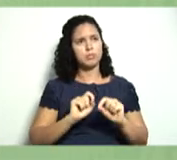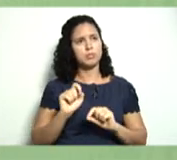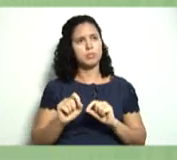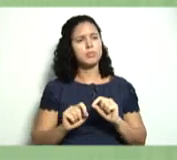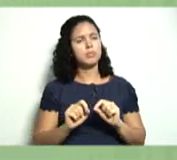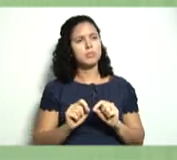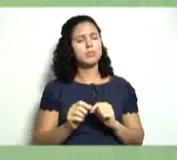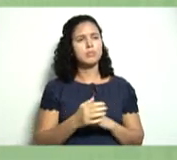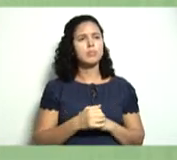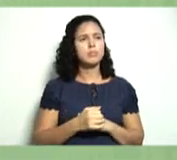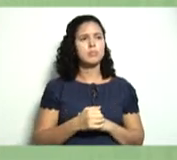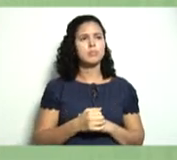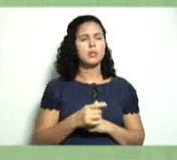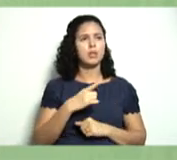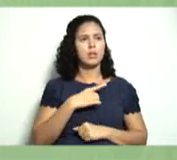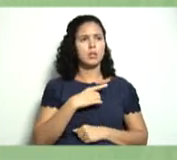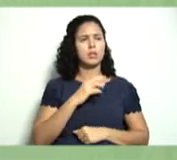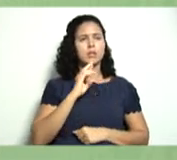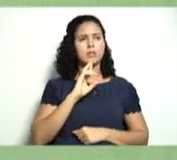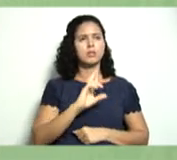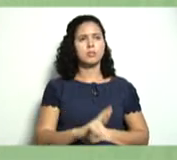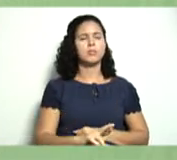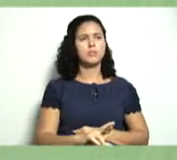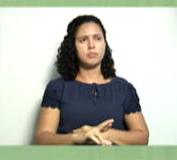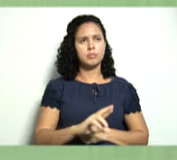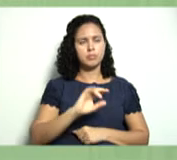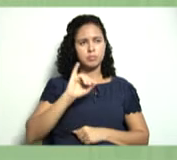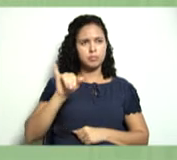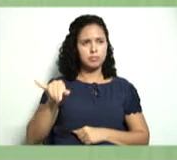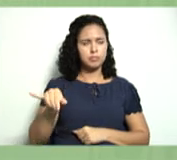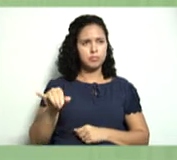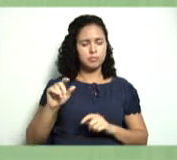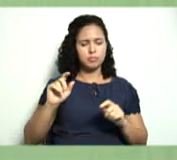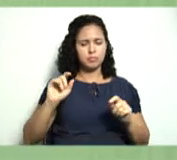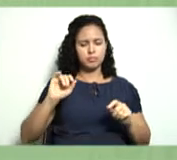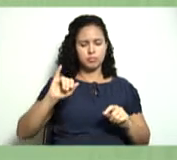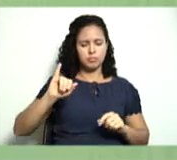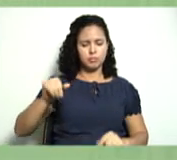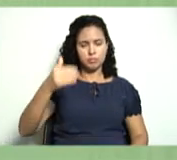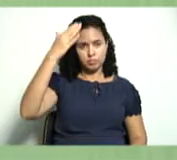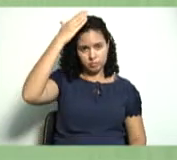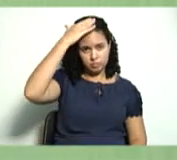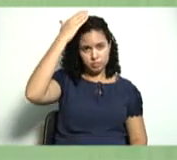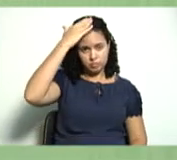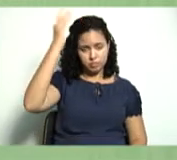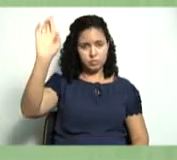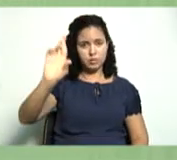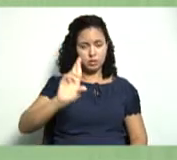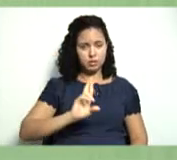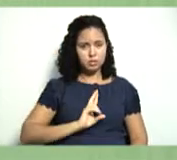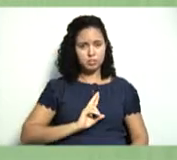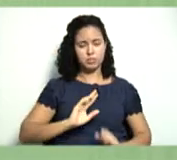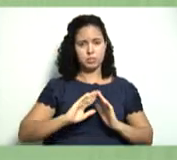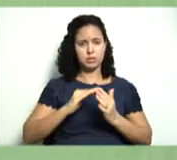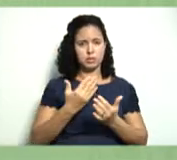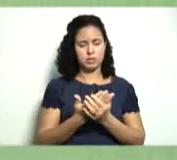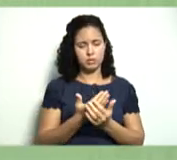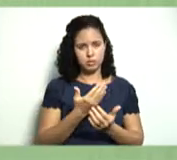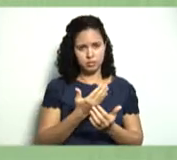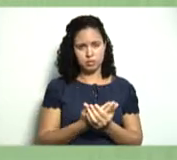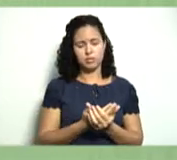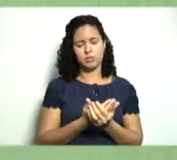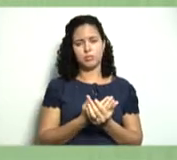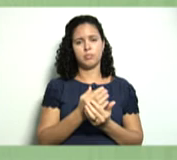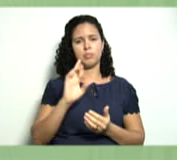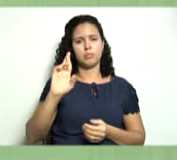esse possui a gente tem resposta também aqui o pólo de ji paraná participando em peso bacana também da escola coronel jorge teixeira de oliveira